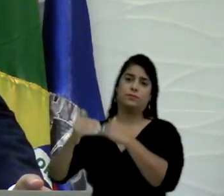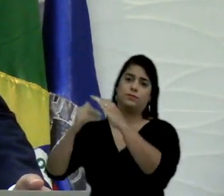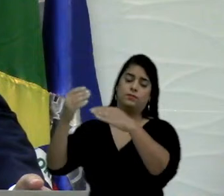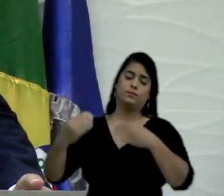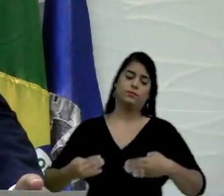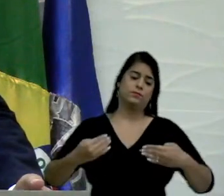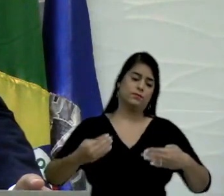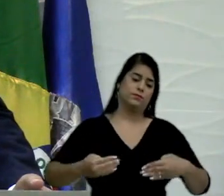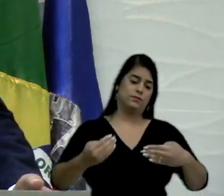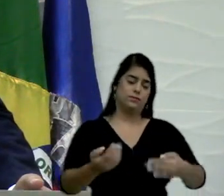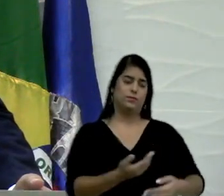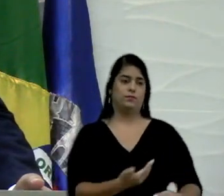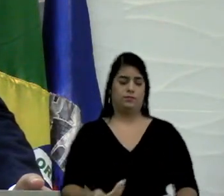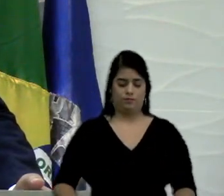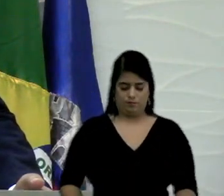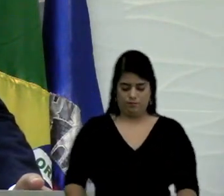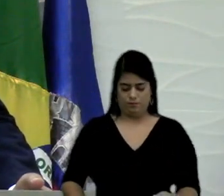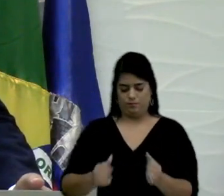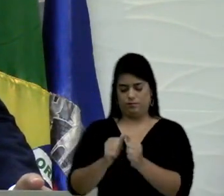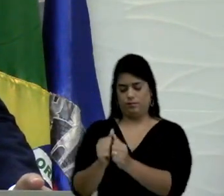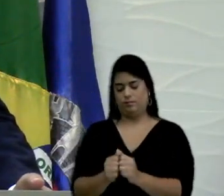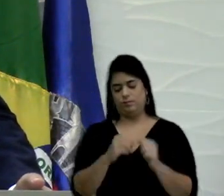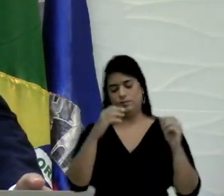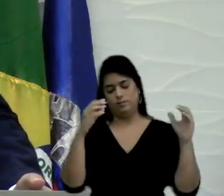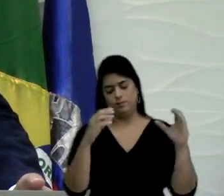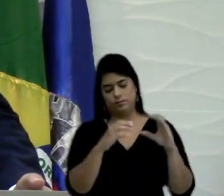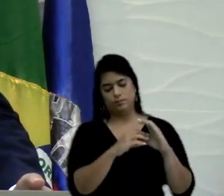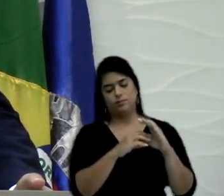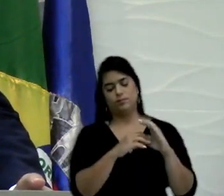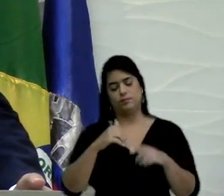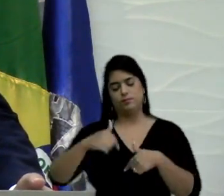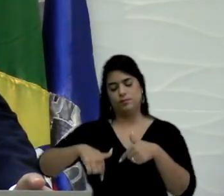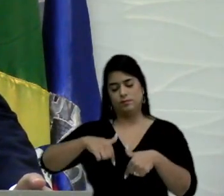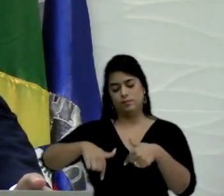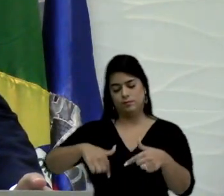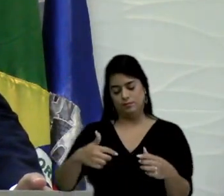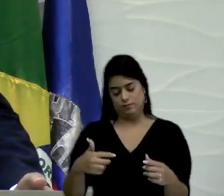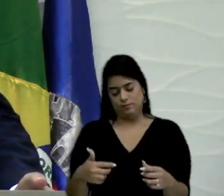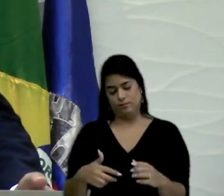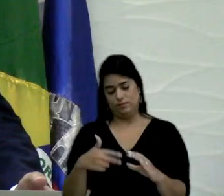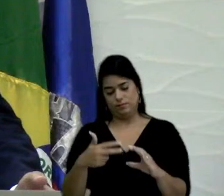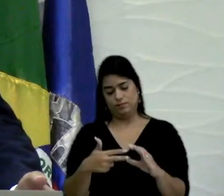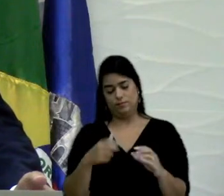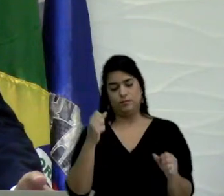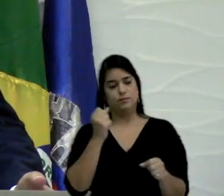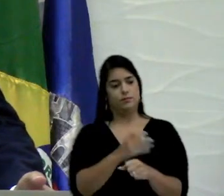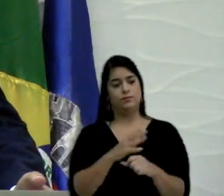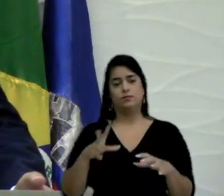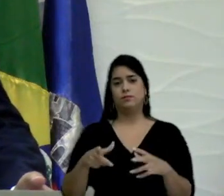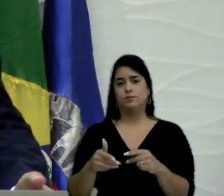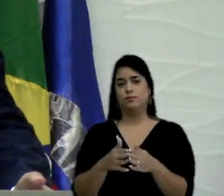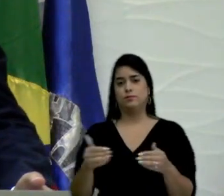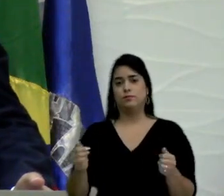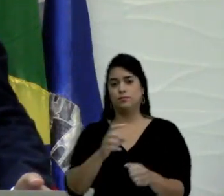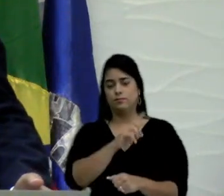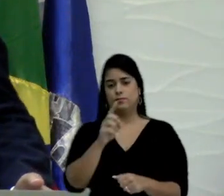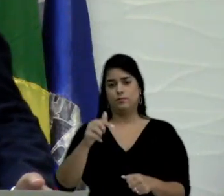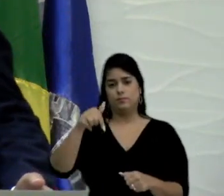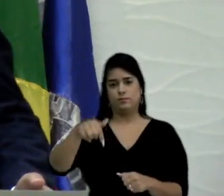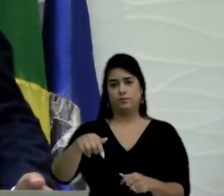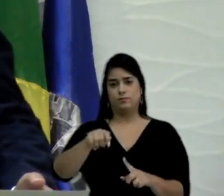público tá tendo aí diante da Compesa Graças também a nossa luta aqui na casa e aprovação de todos os vereadores do nosso requerimento no dia 7 de